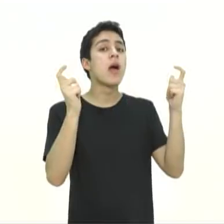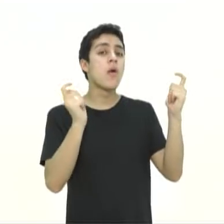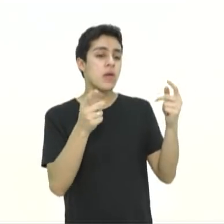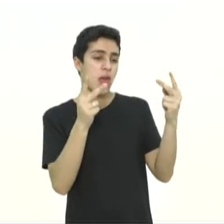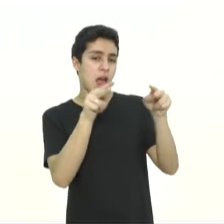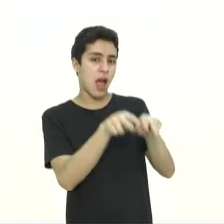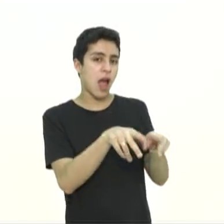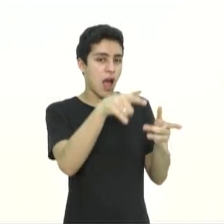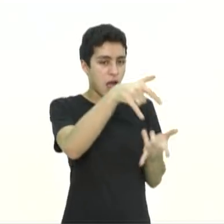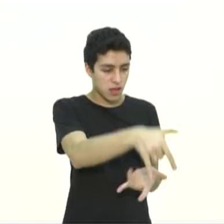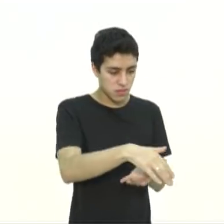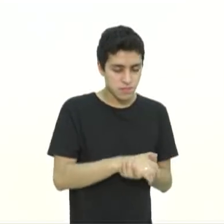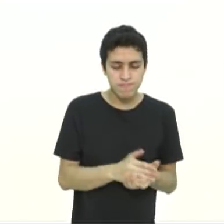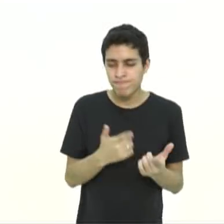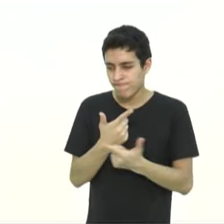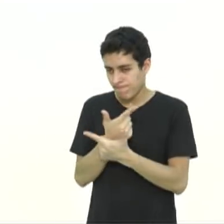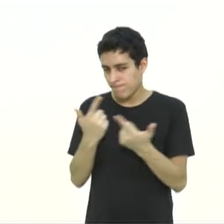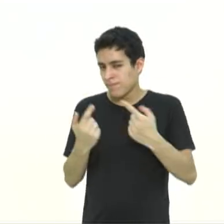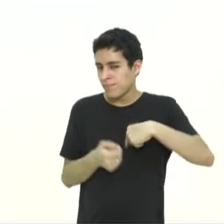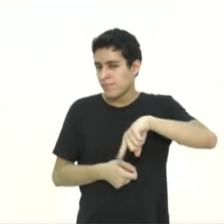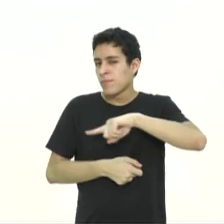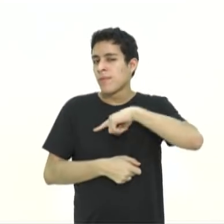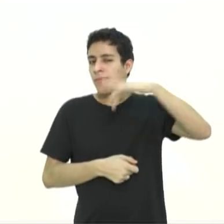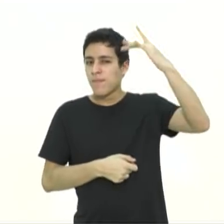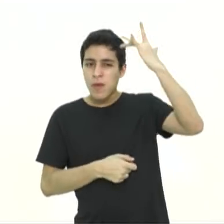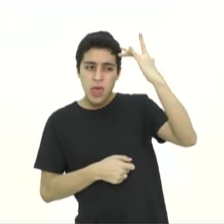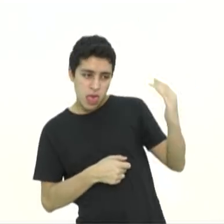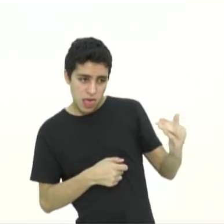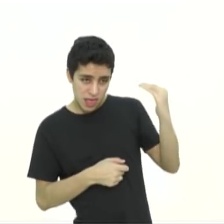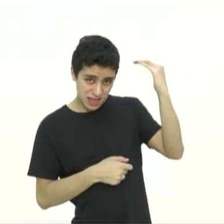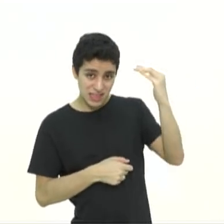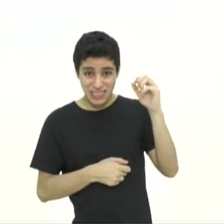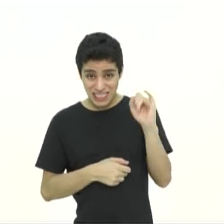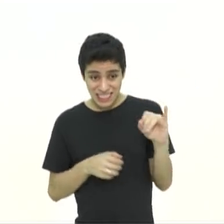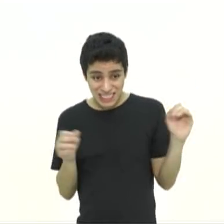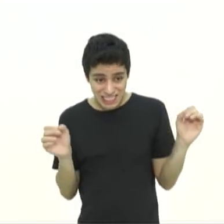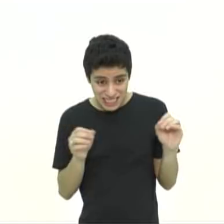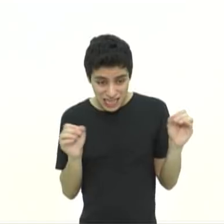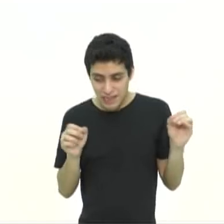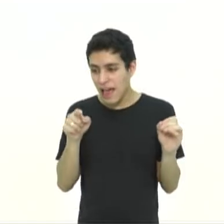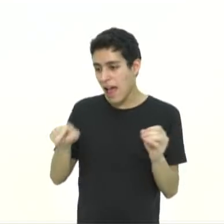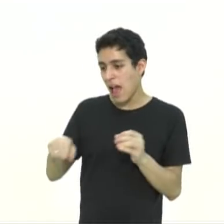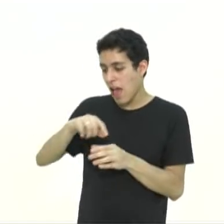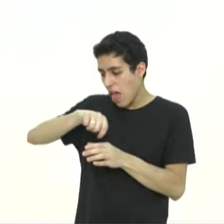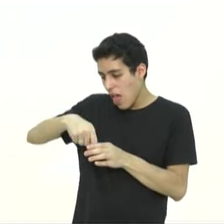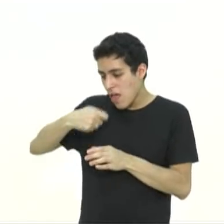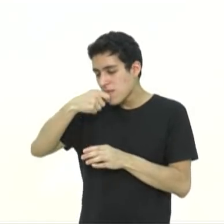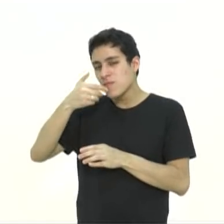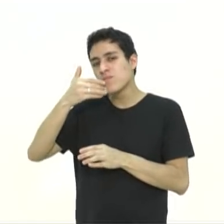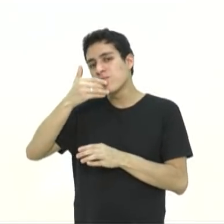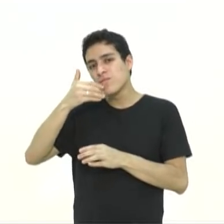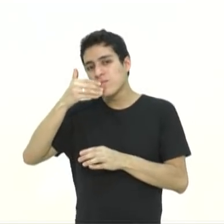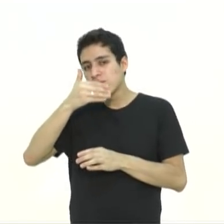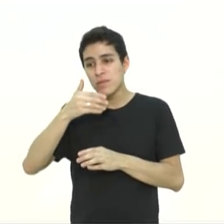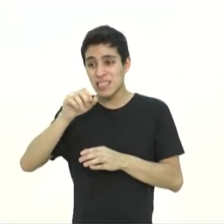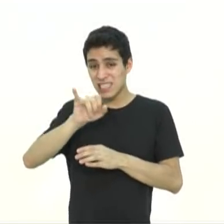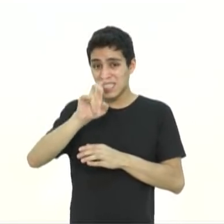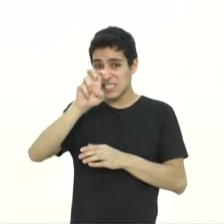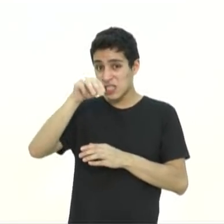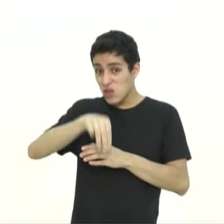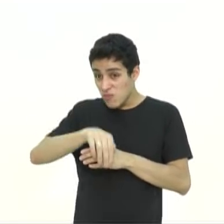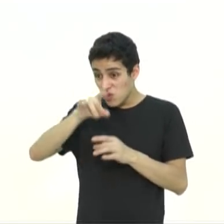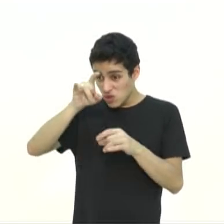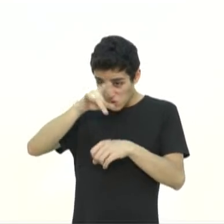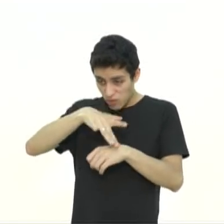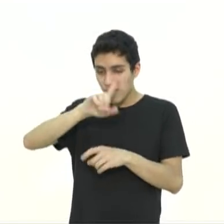Ainda bem que somos crescidinhos, senão ainda teria um danoninho e se sobrar em 5 minutos, uma colherada de leite